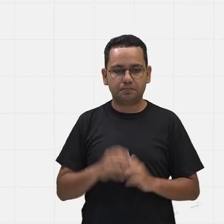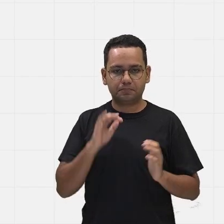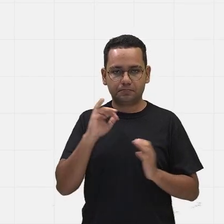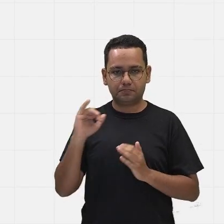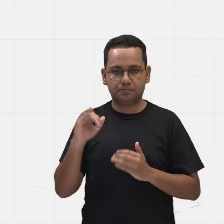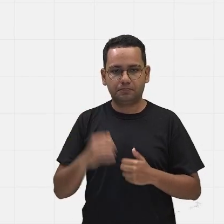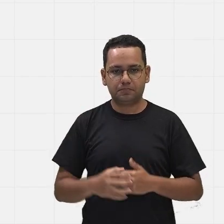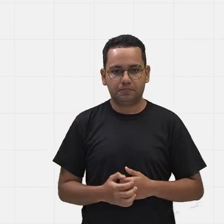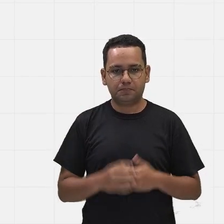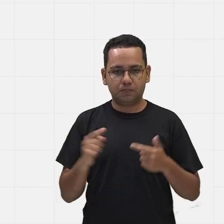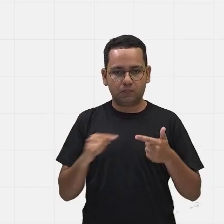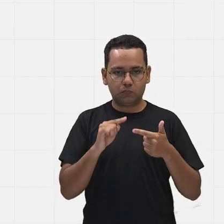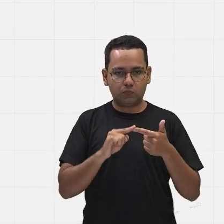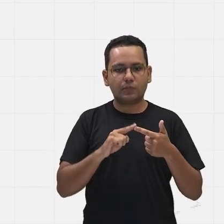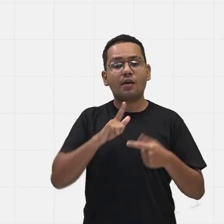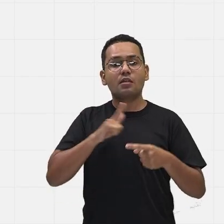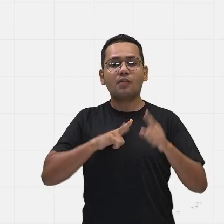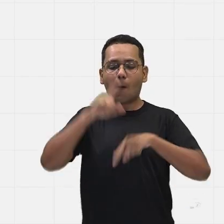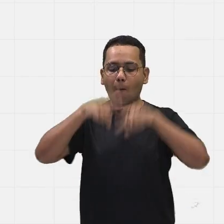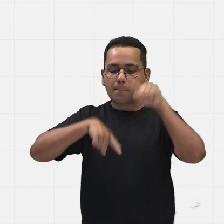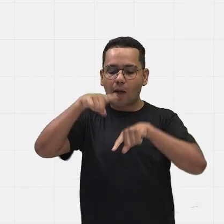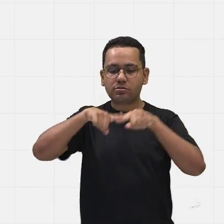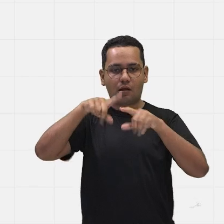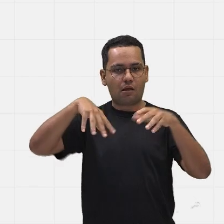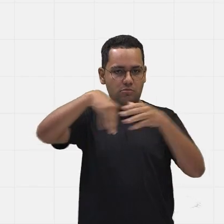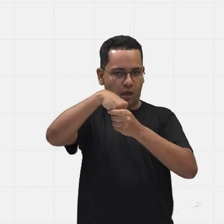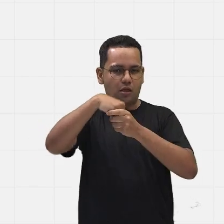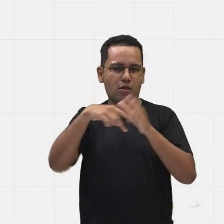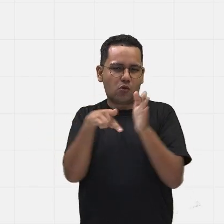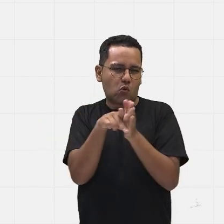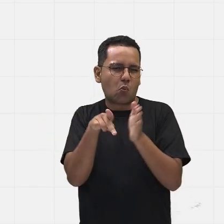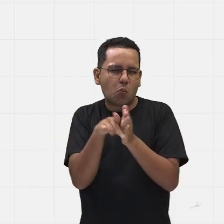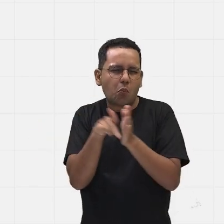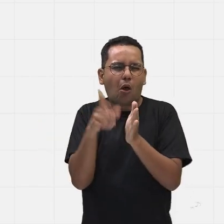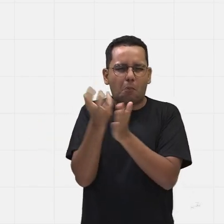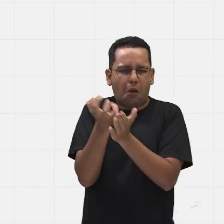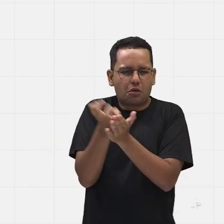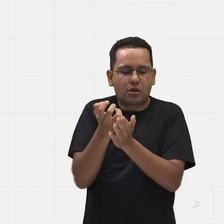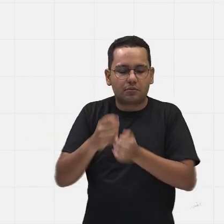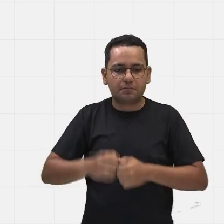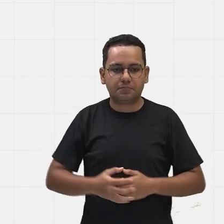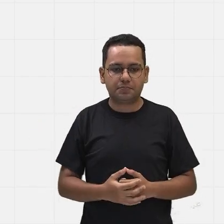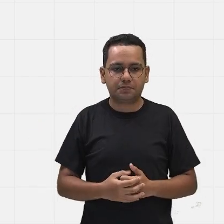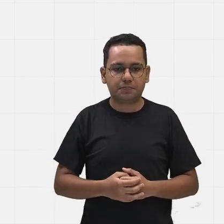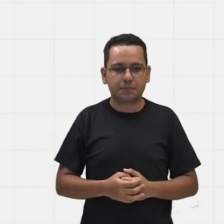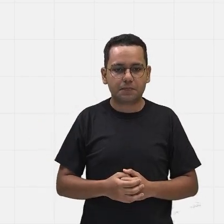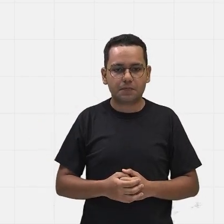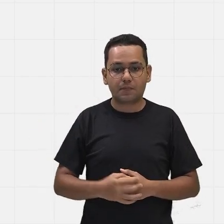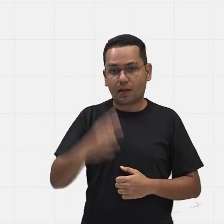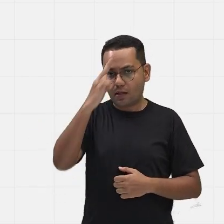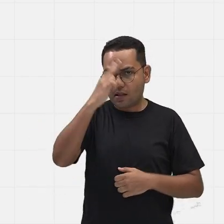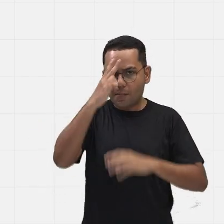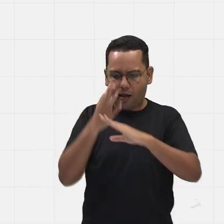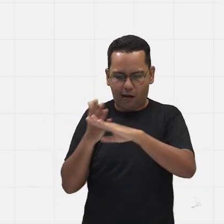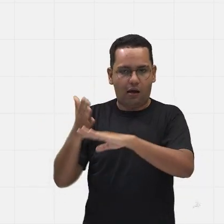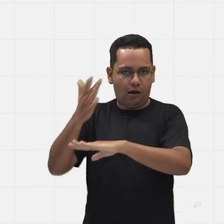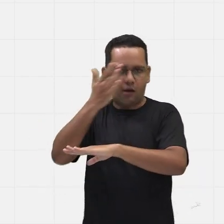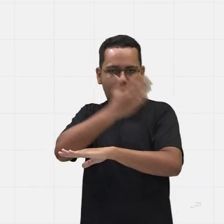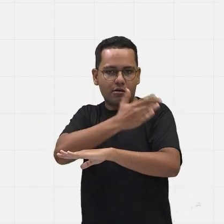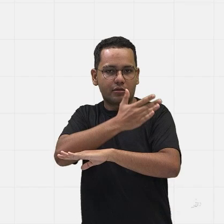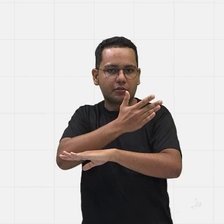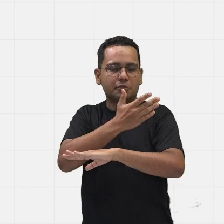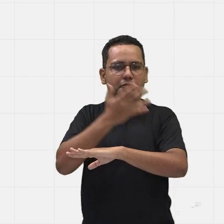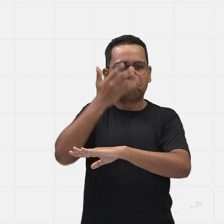Conectando os periféricos ao IPTV Box. Na hub USB, aquele primeiro aparelhinho que eu apresentei lá no